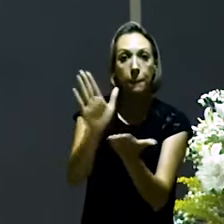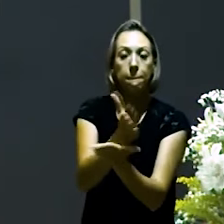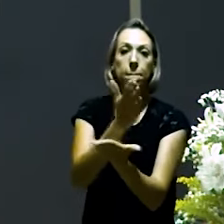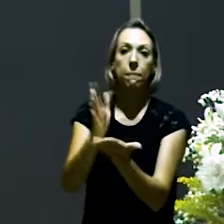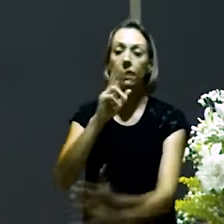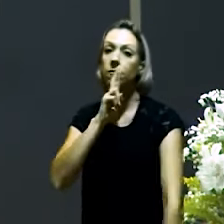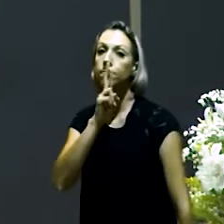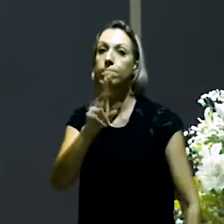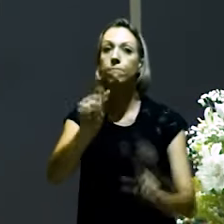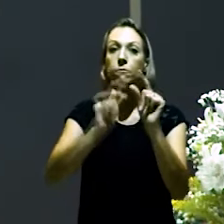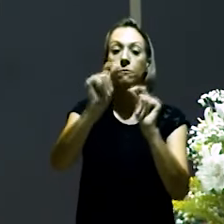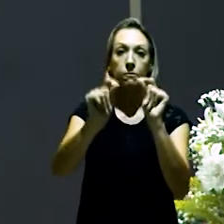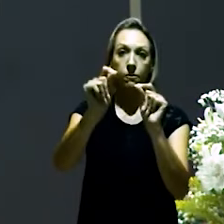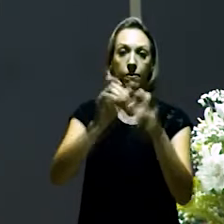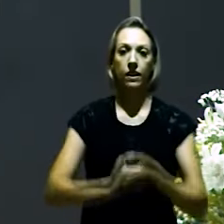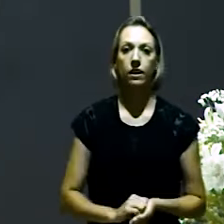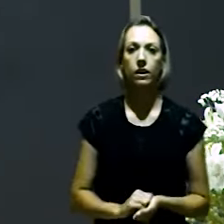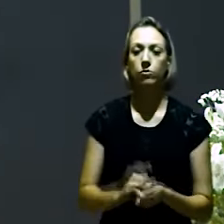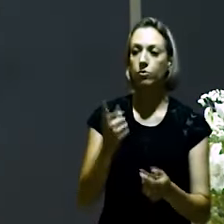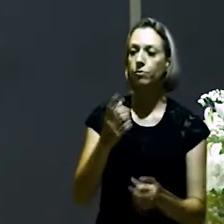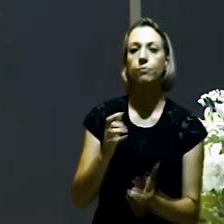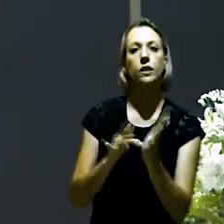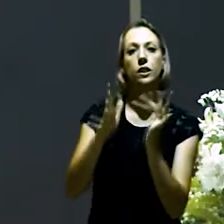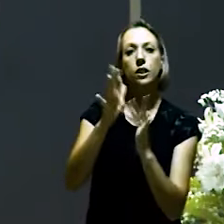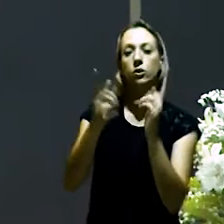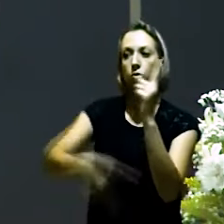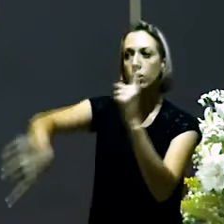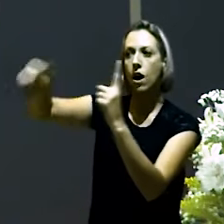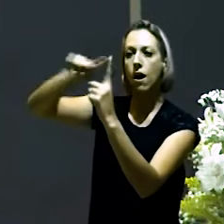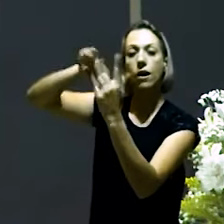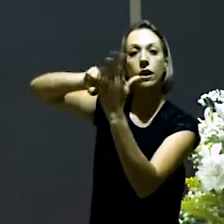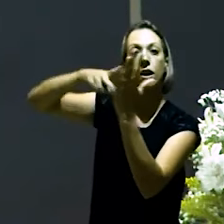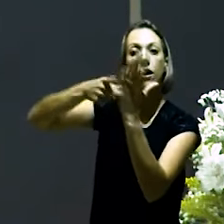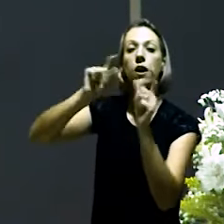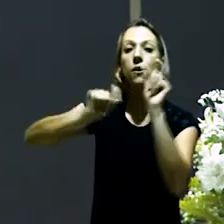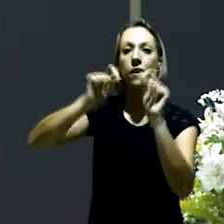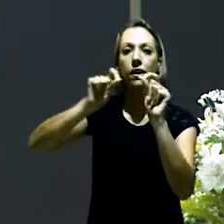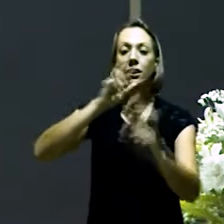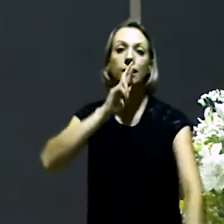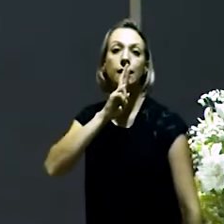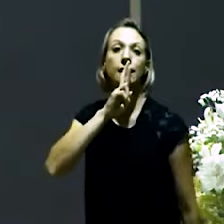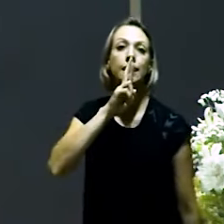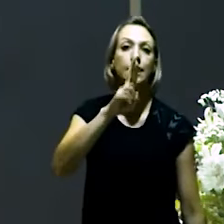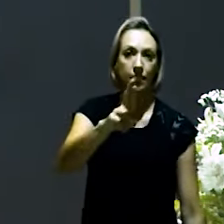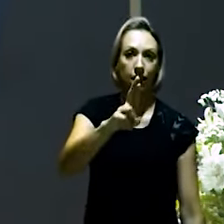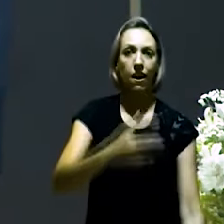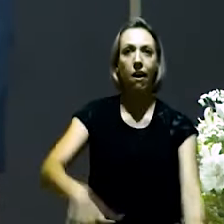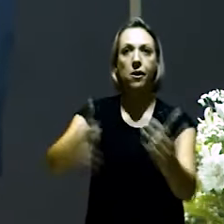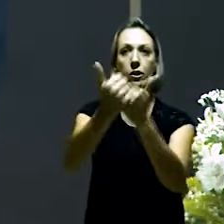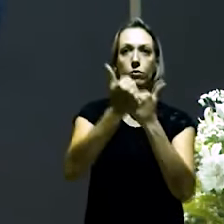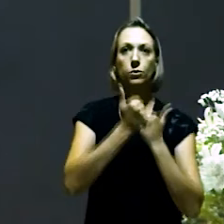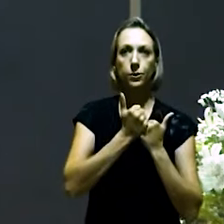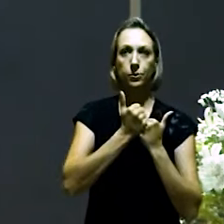ao serem perguntadas sobre o que Jesus realizou na cruz, sobre o que foi feito na cruz, falarão acerca de substituição,